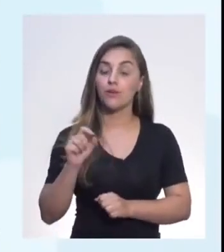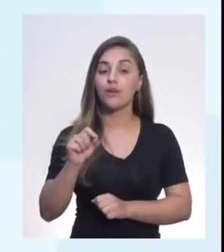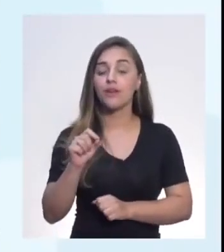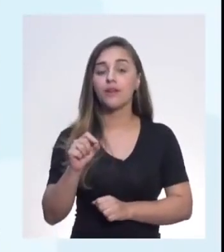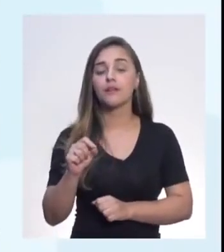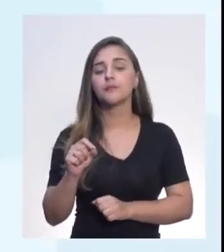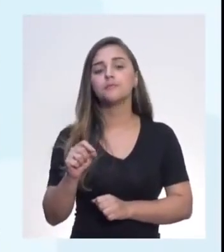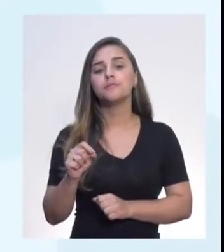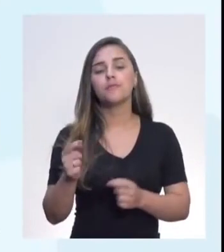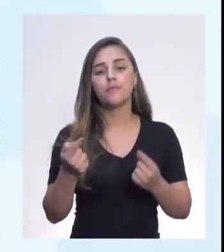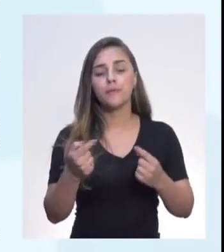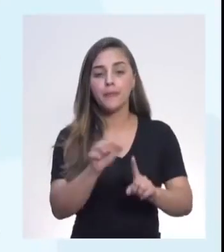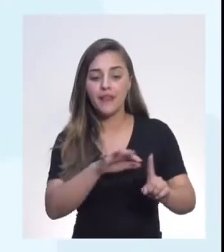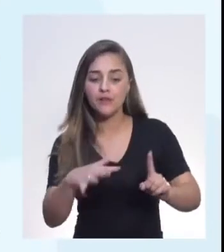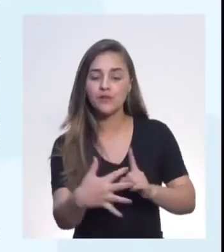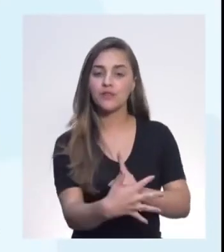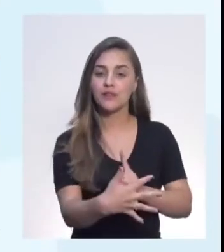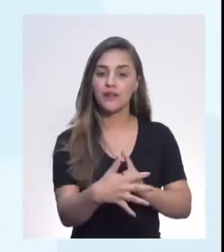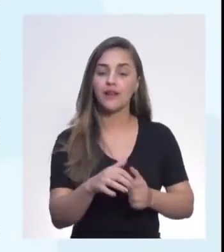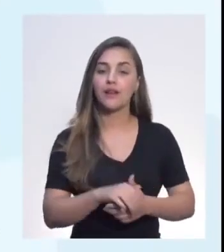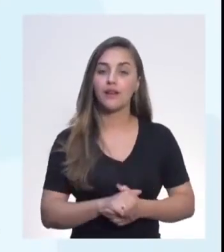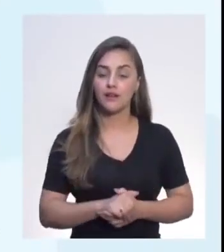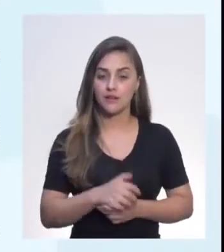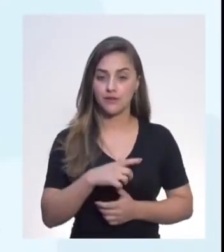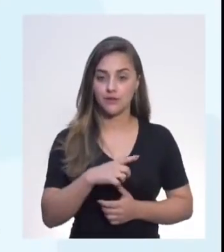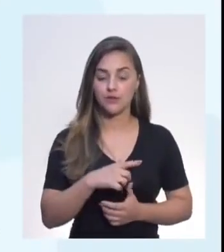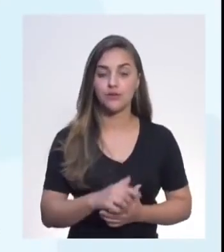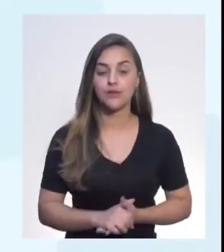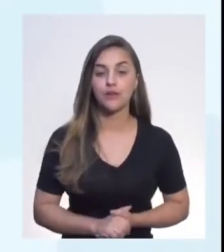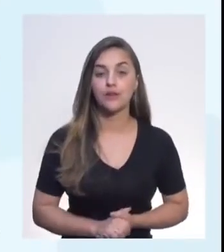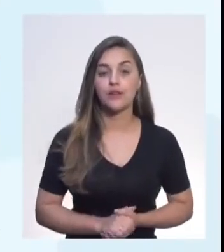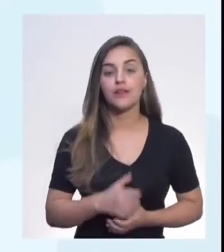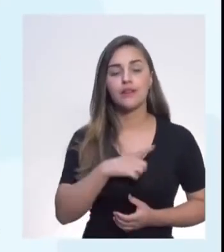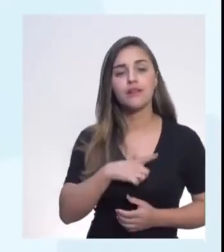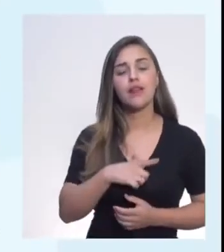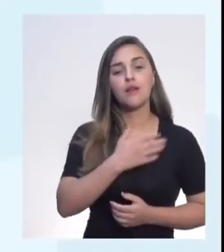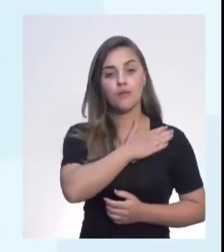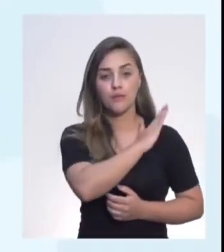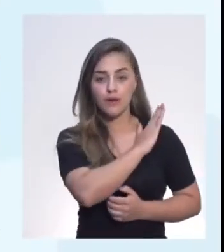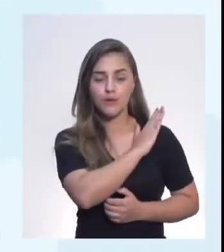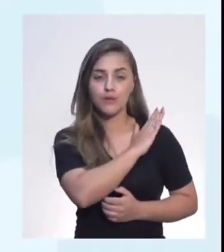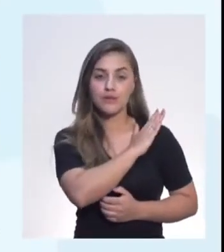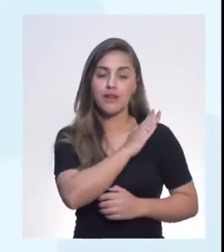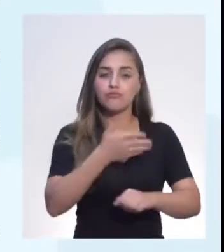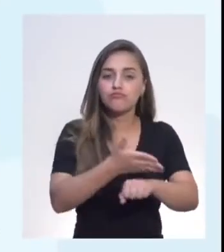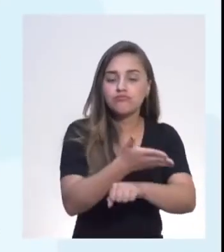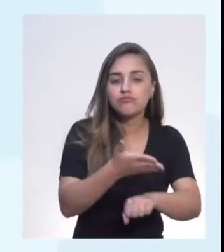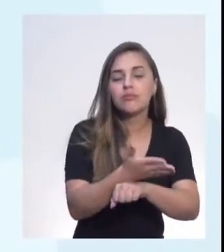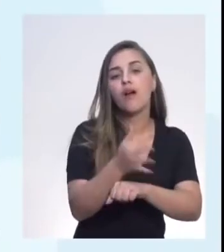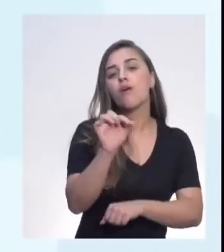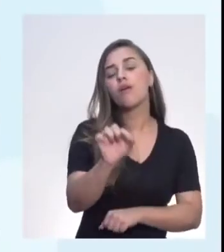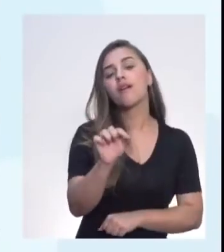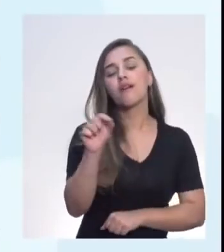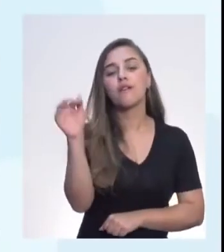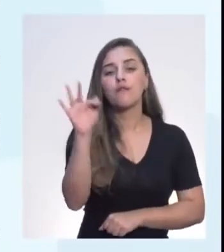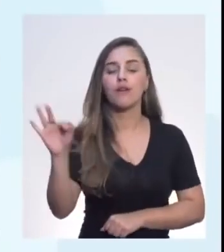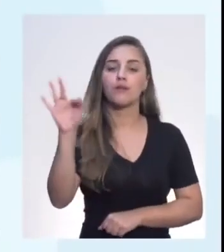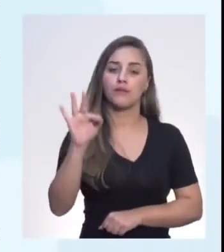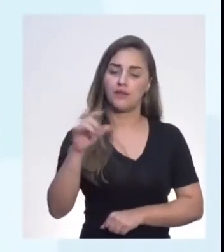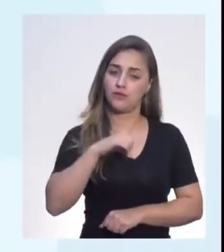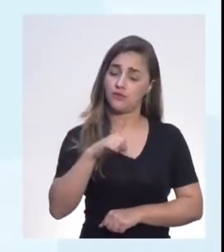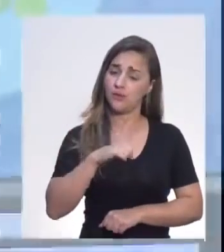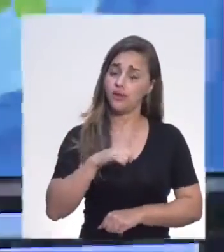ali um preconceito na hora de fazer uma contratação, um preconceito no acesso à universidade, isso tem, sim, um impacto